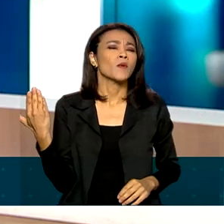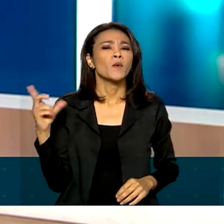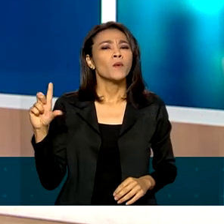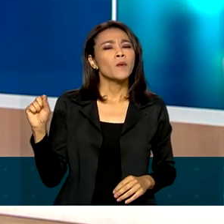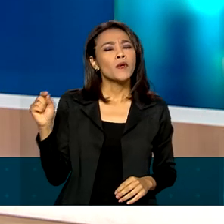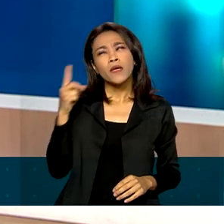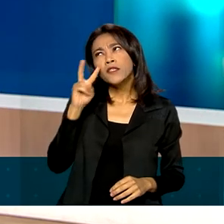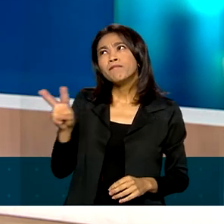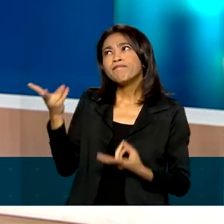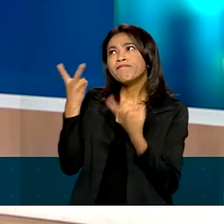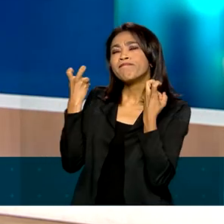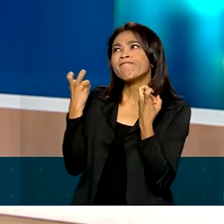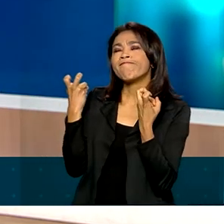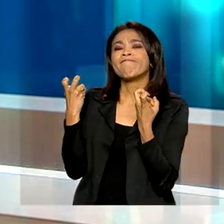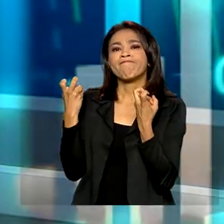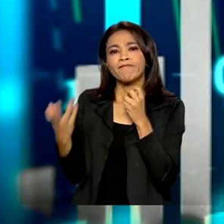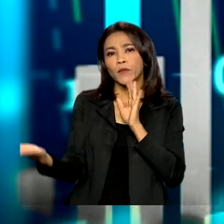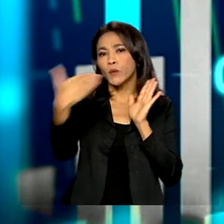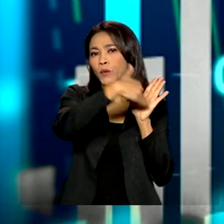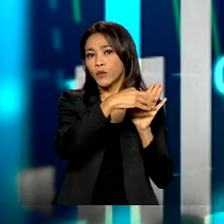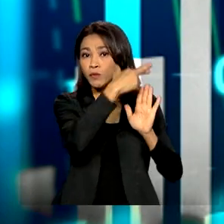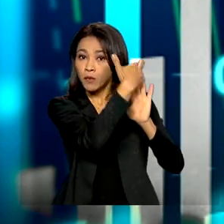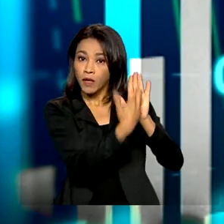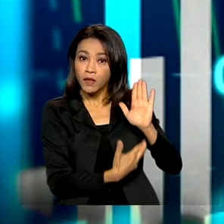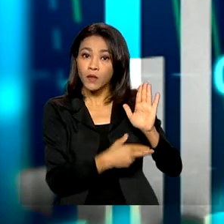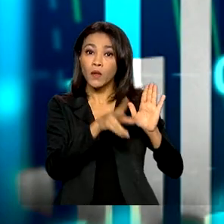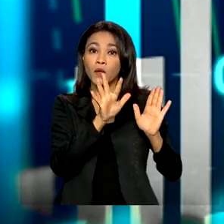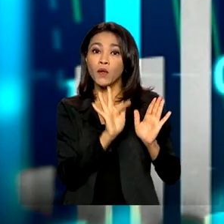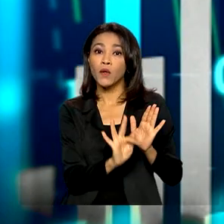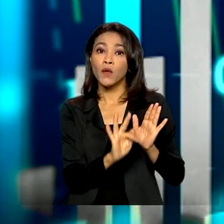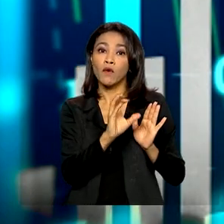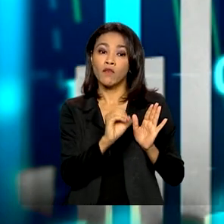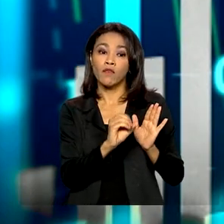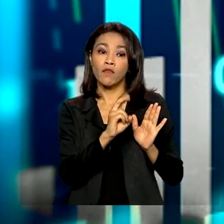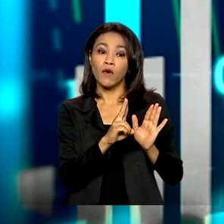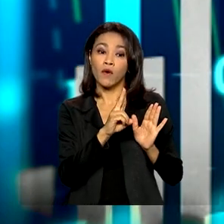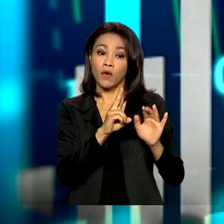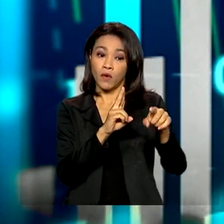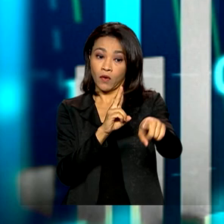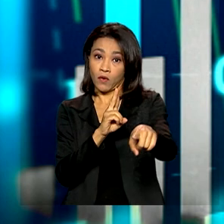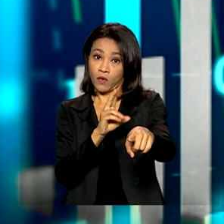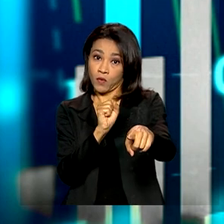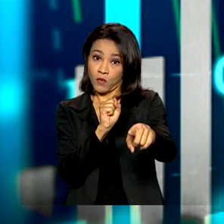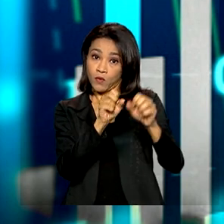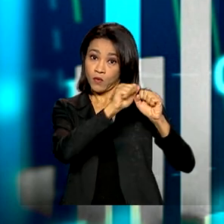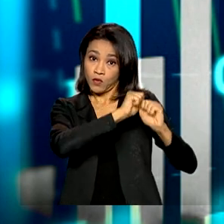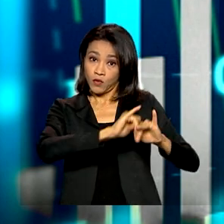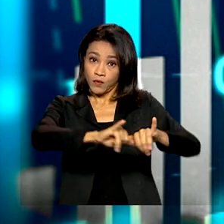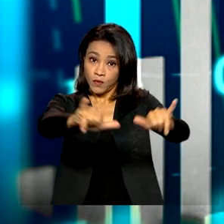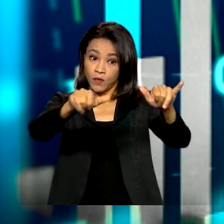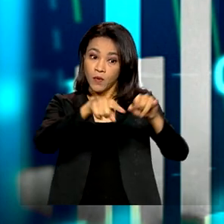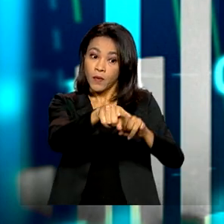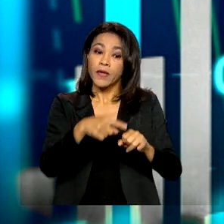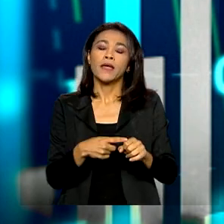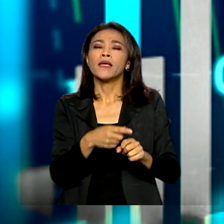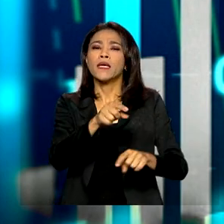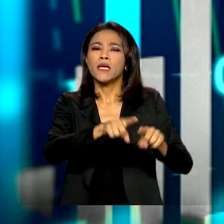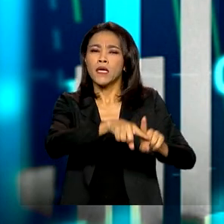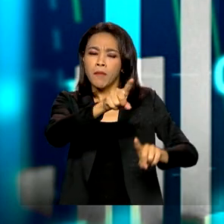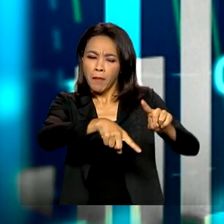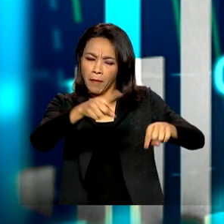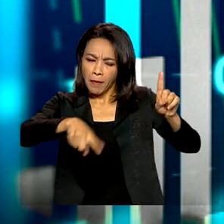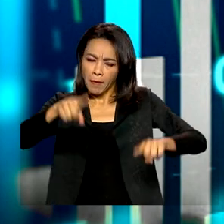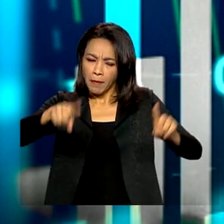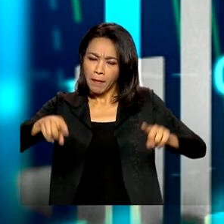nós podemos observar, então? No último Boletim Focus, publicado ontem, há uma expectativa do mercado de que a inflação fique